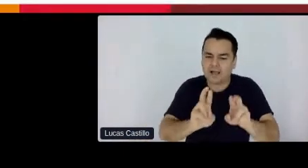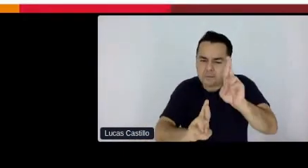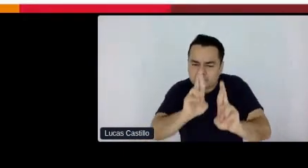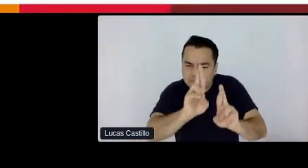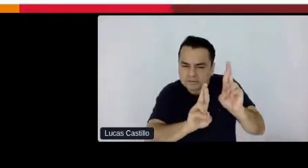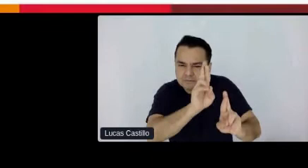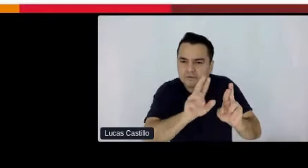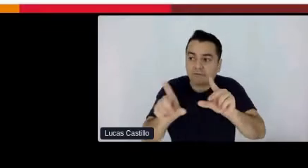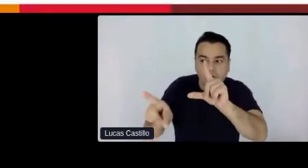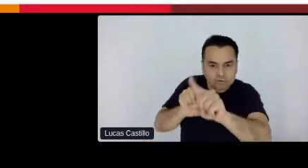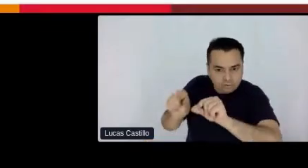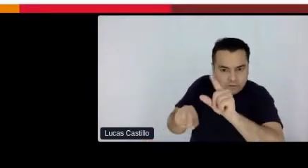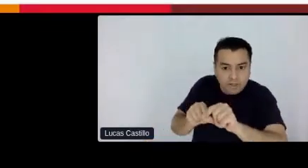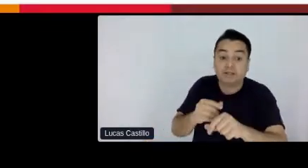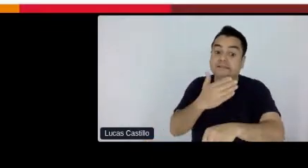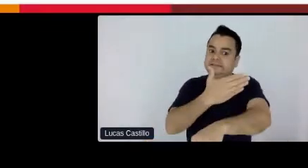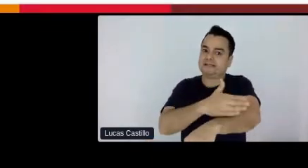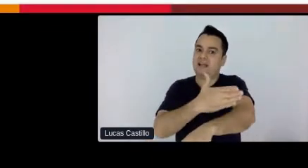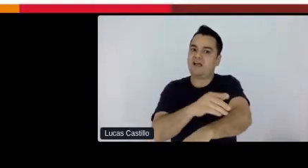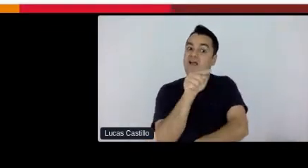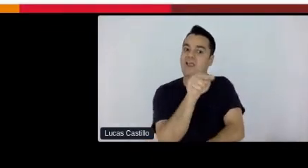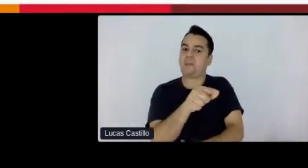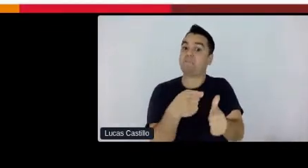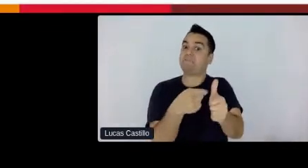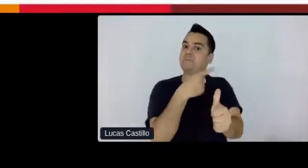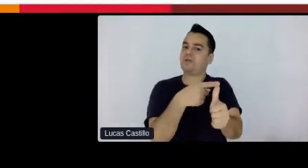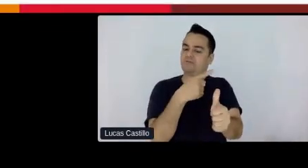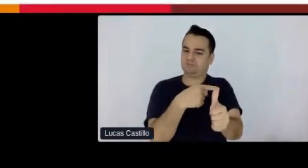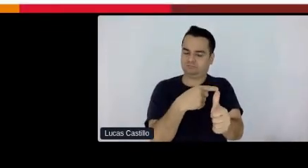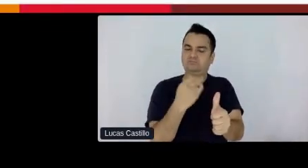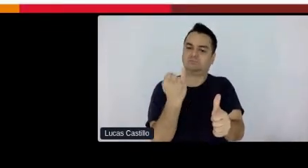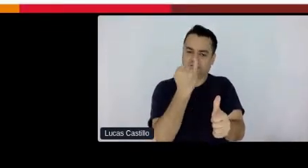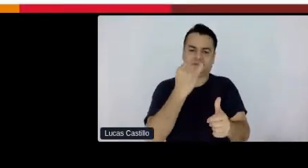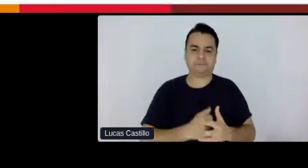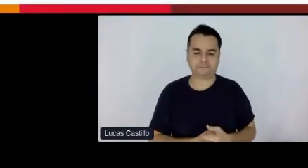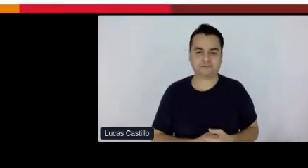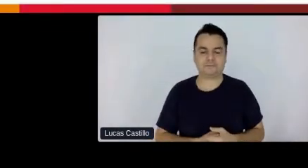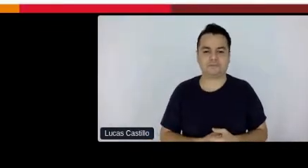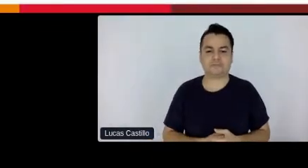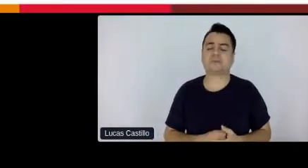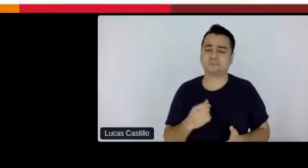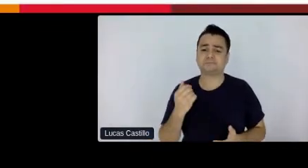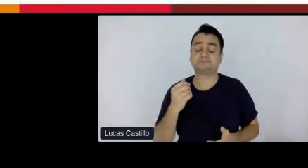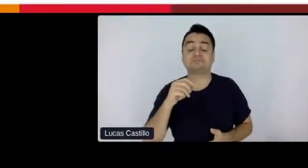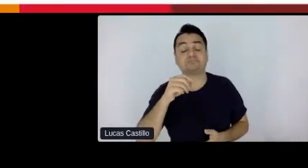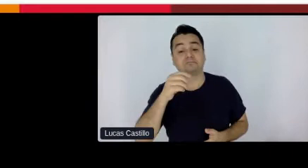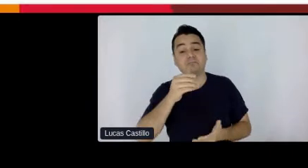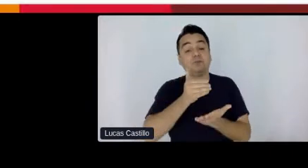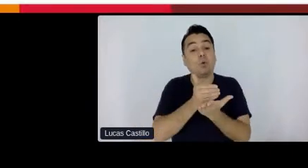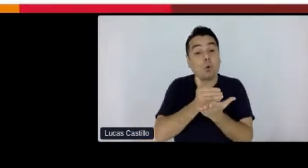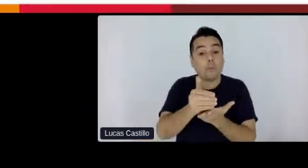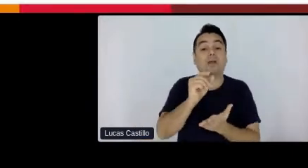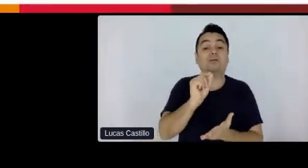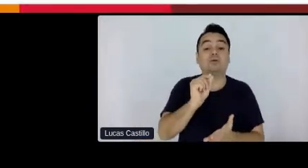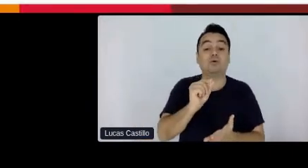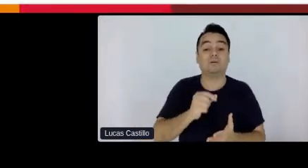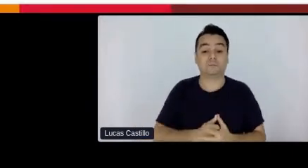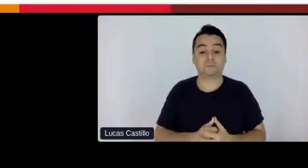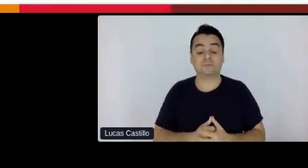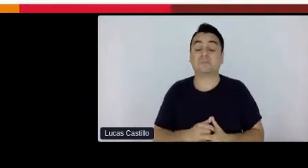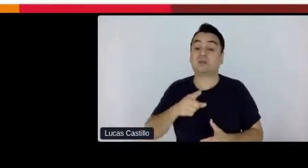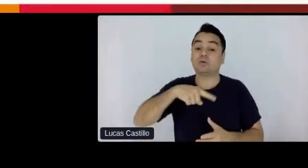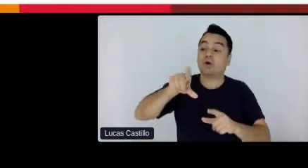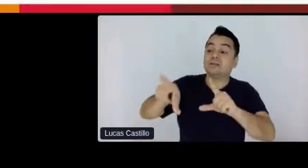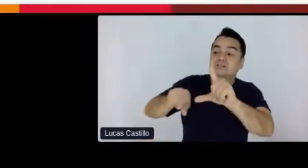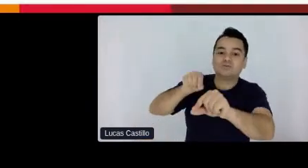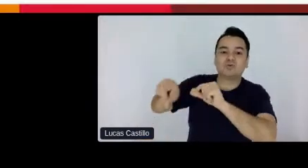muito importante, é indispensável, né? Com esses pontos bem estabelecidos, começa a hora da gente começar a